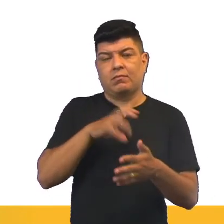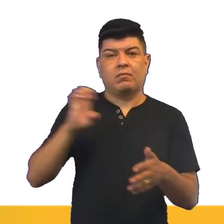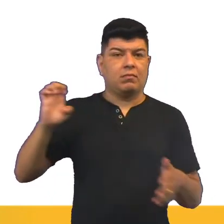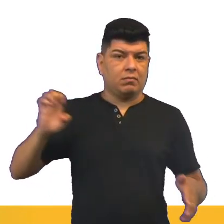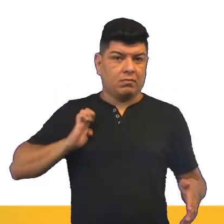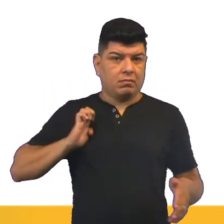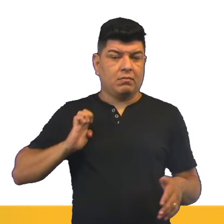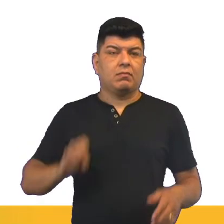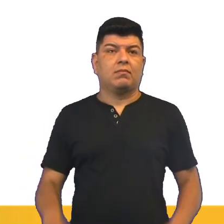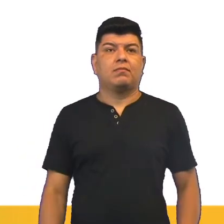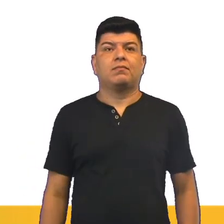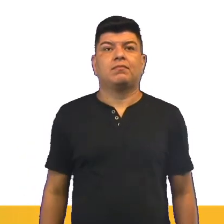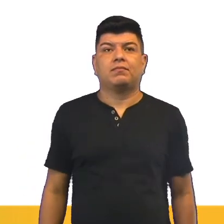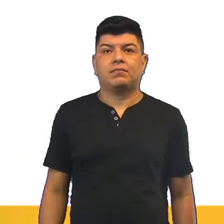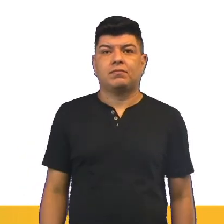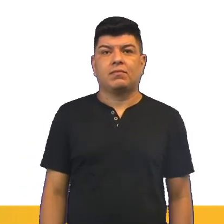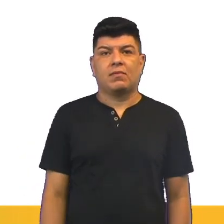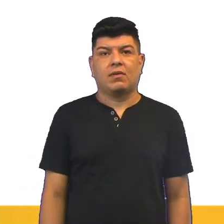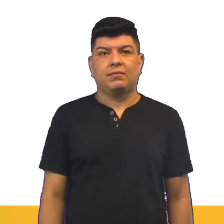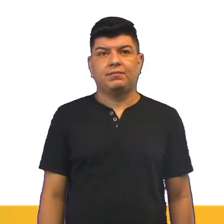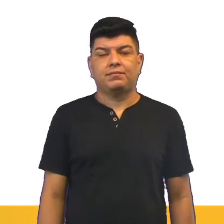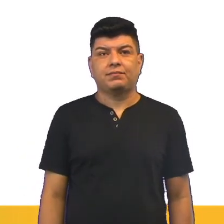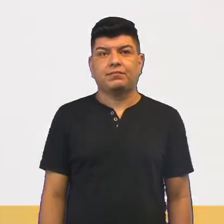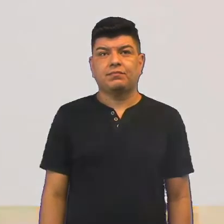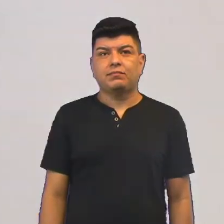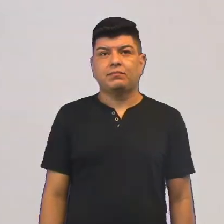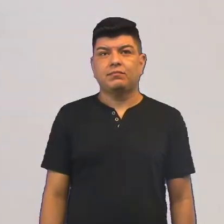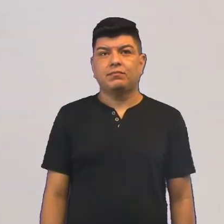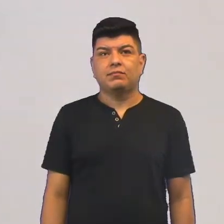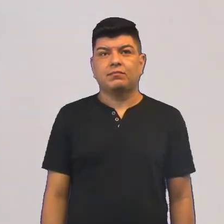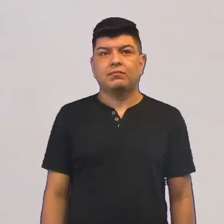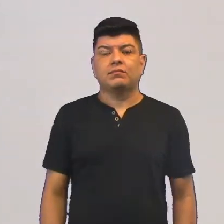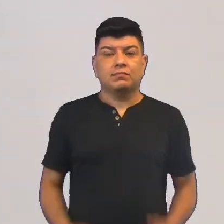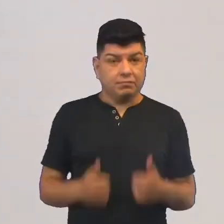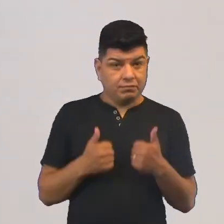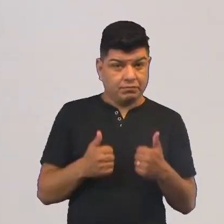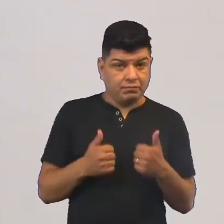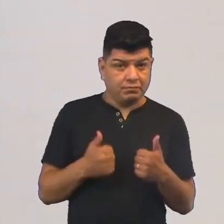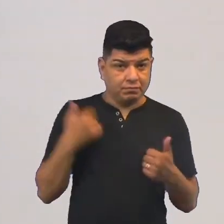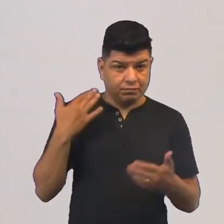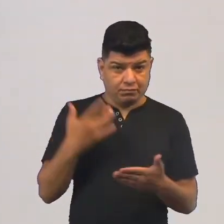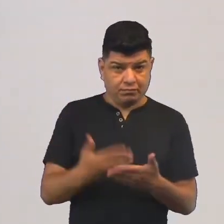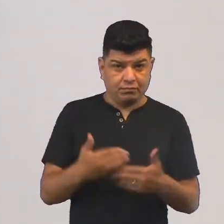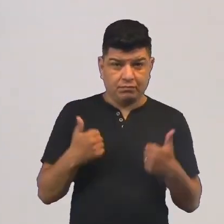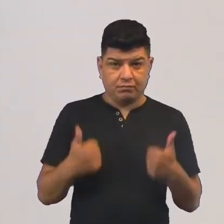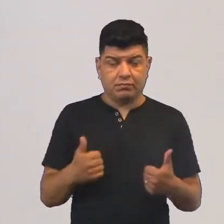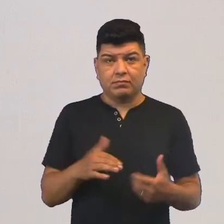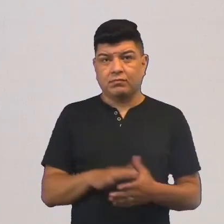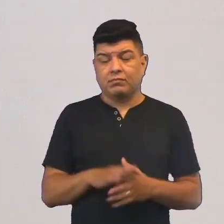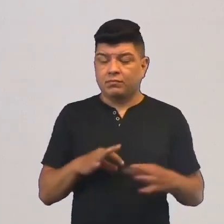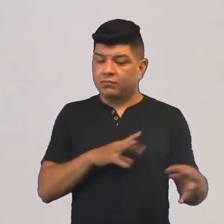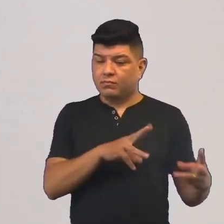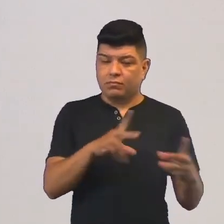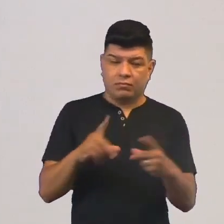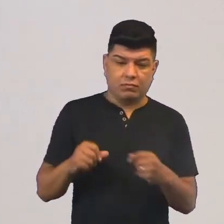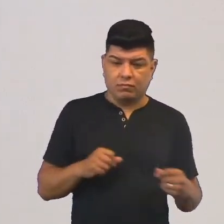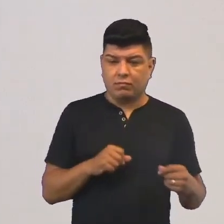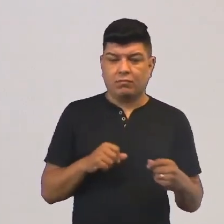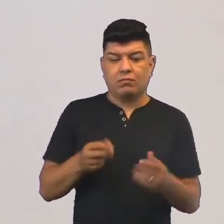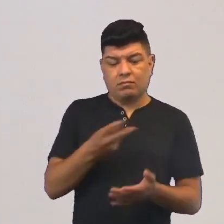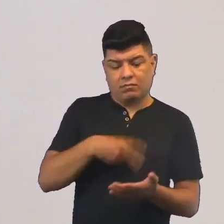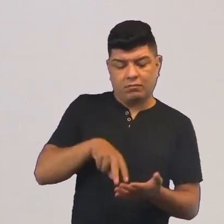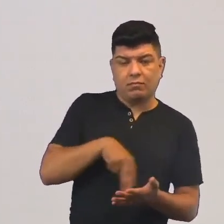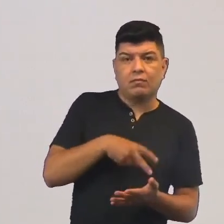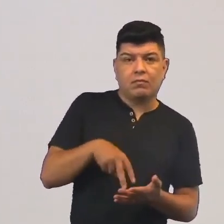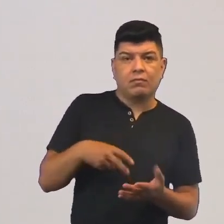danças étnicas, certo? Ok? Tudo bem até aí? Então, praticamente todas as danças